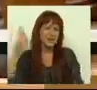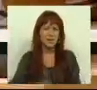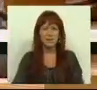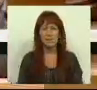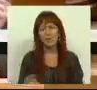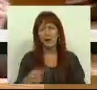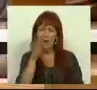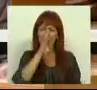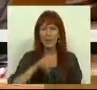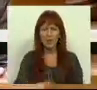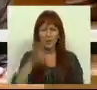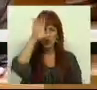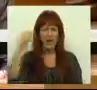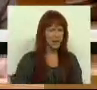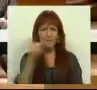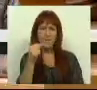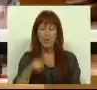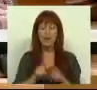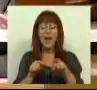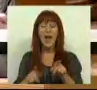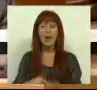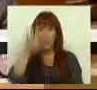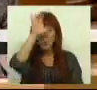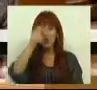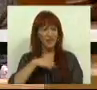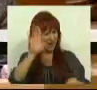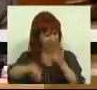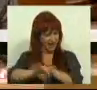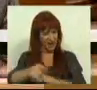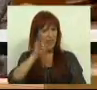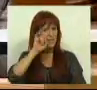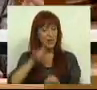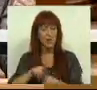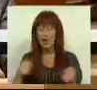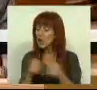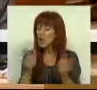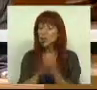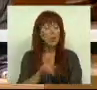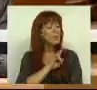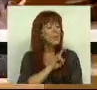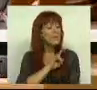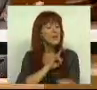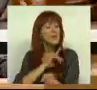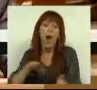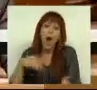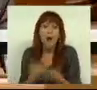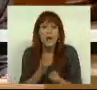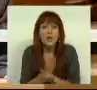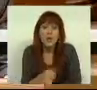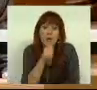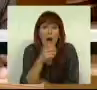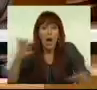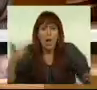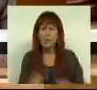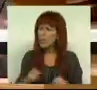a implementação do Estado mínimo. É esse o Estado que a direita defende, onde tudo é privatizável, até o setor da